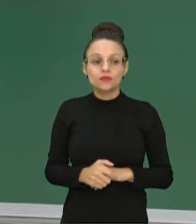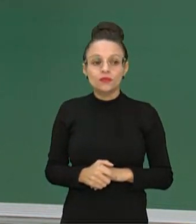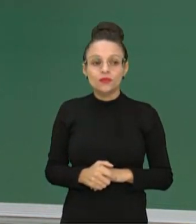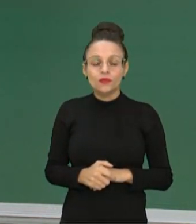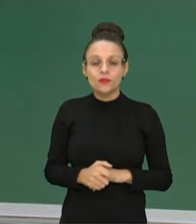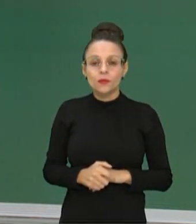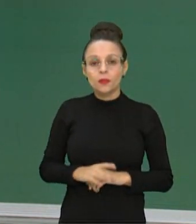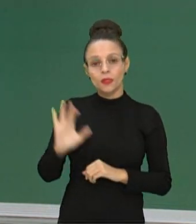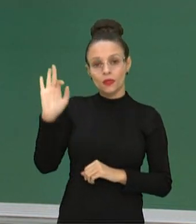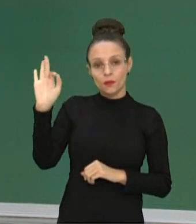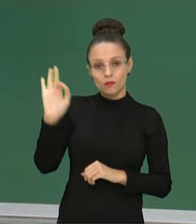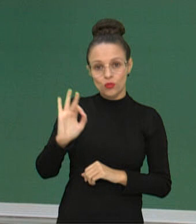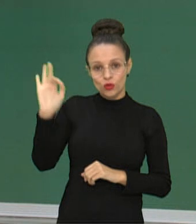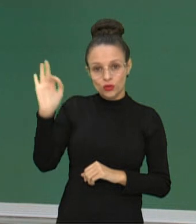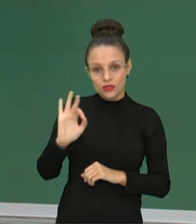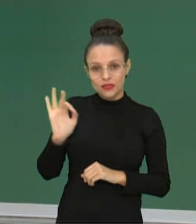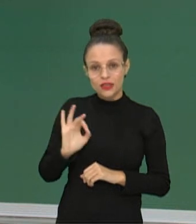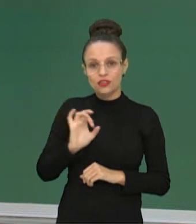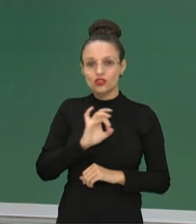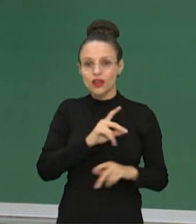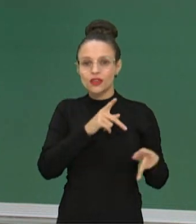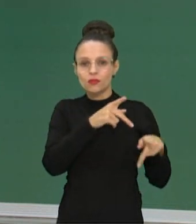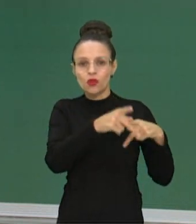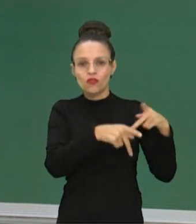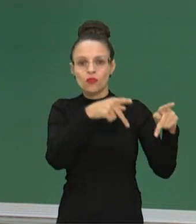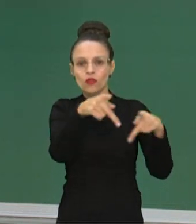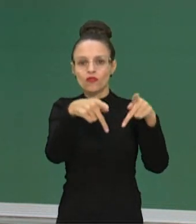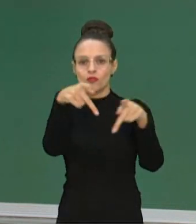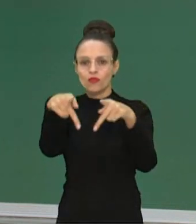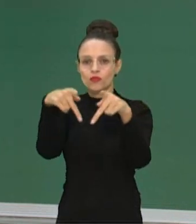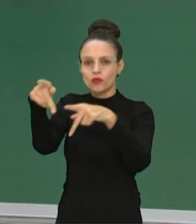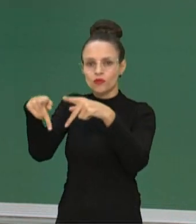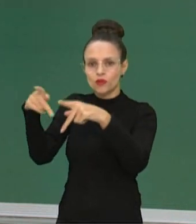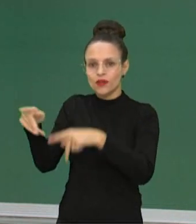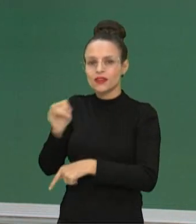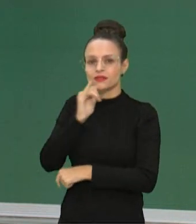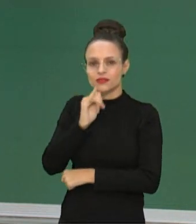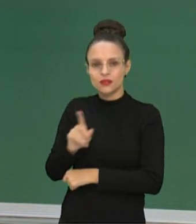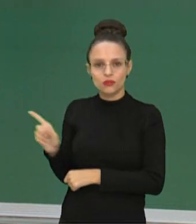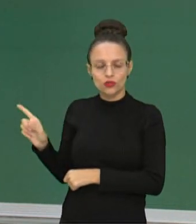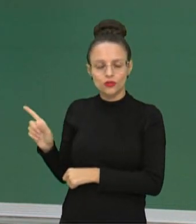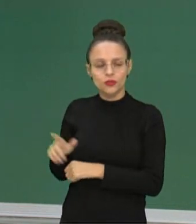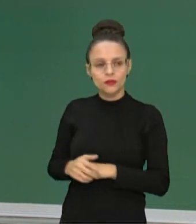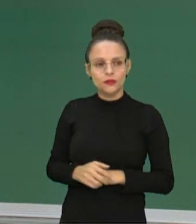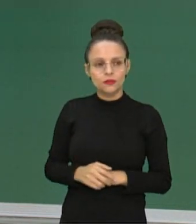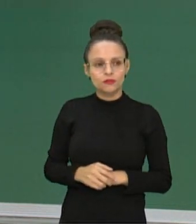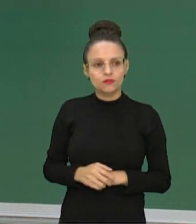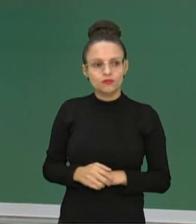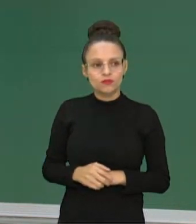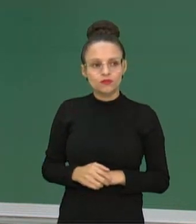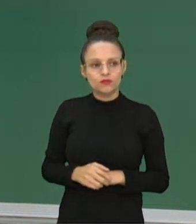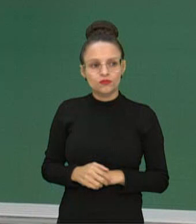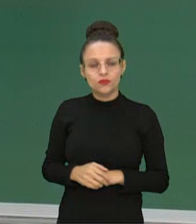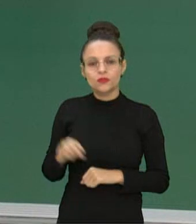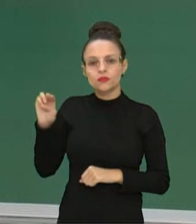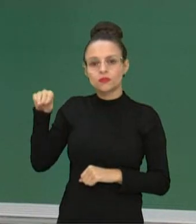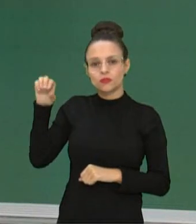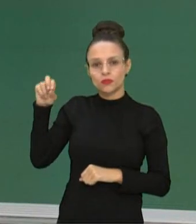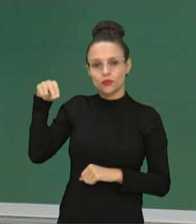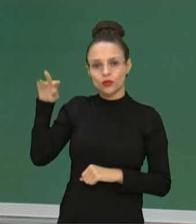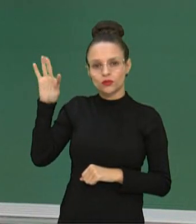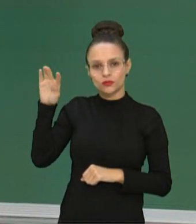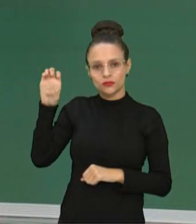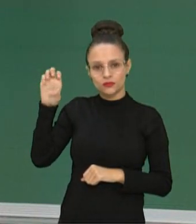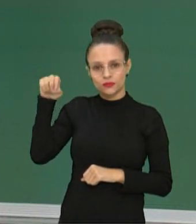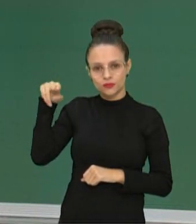a percentagem de cada povo em cada área. Vou dar um exemplo aqui, né? Em Montenegro, né? Tem